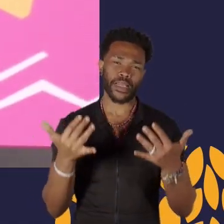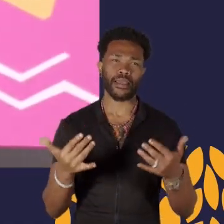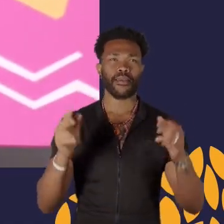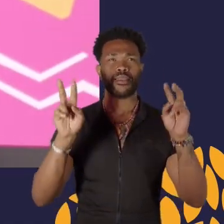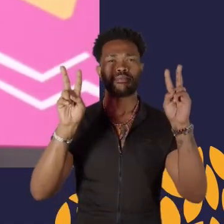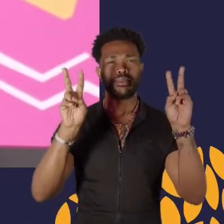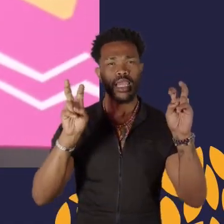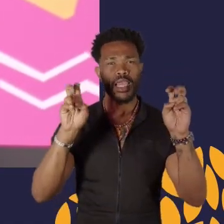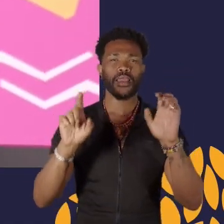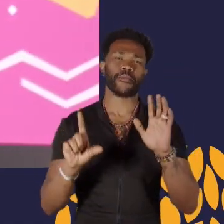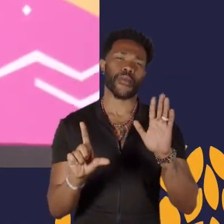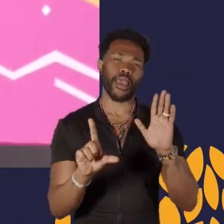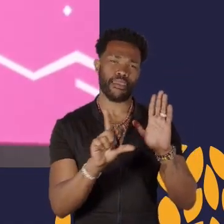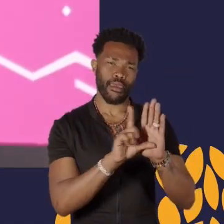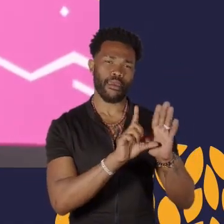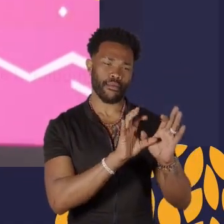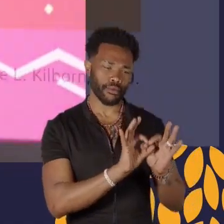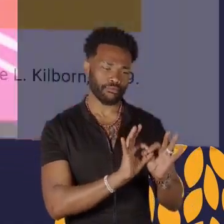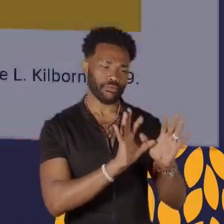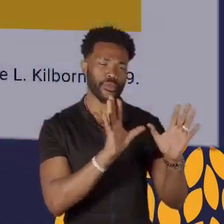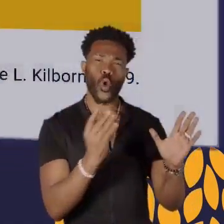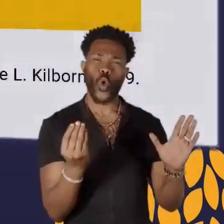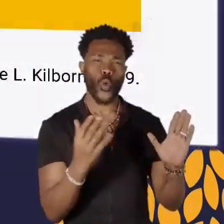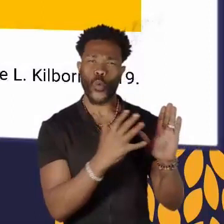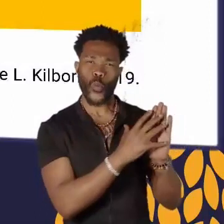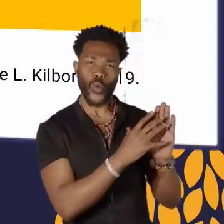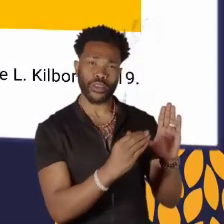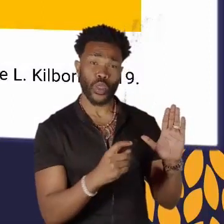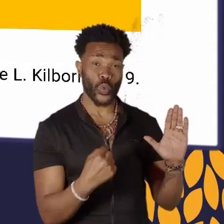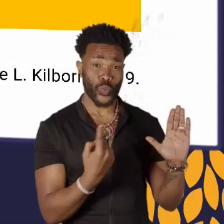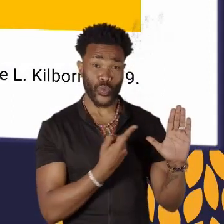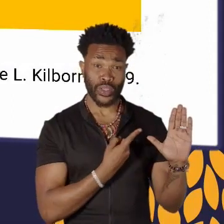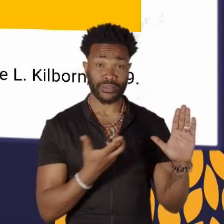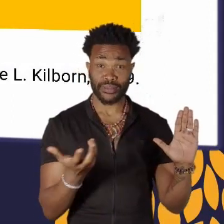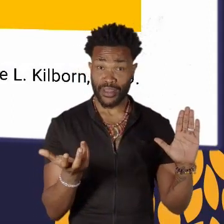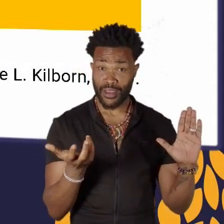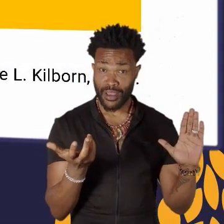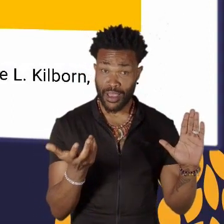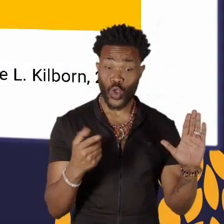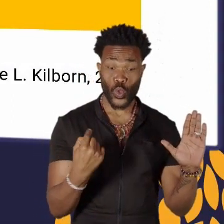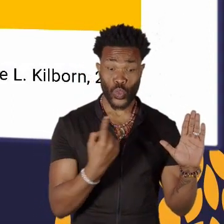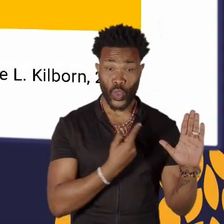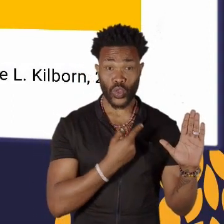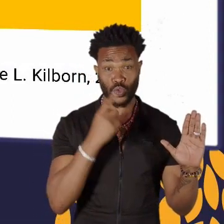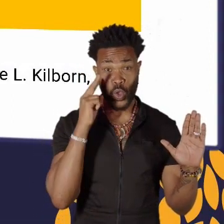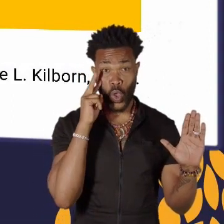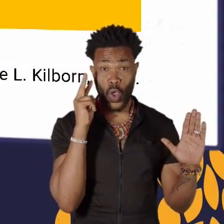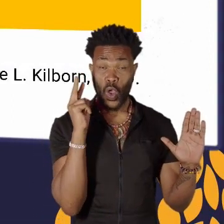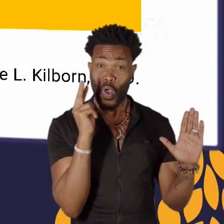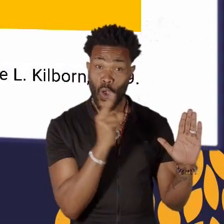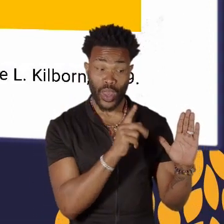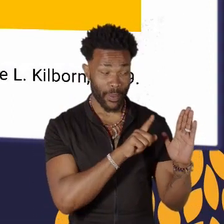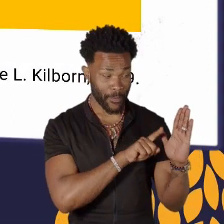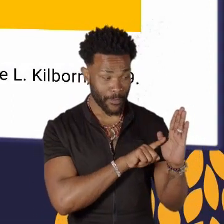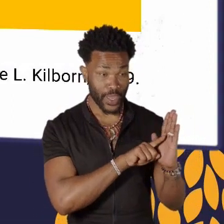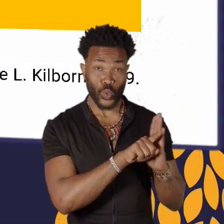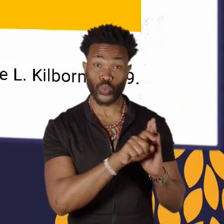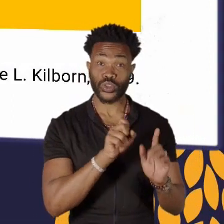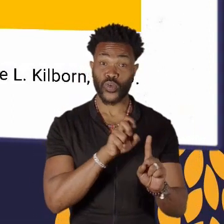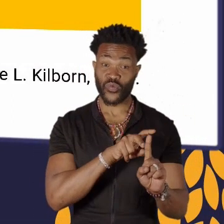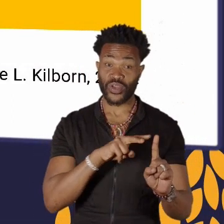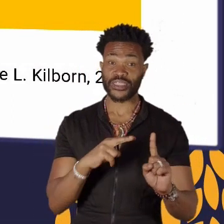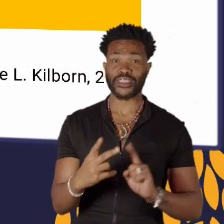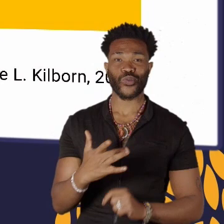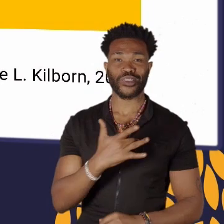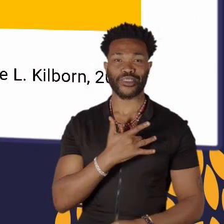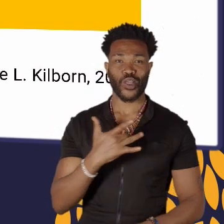questão da legalização, da regulação, de que modelo regulatório que a gente quer, quando a gente olha essa pergunta na perspectiva da